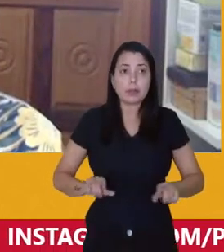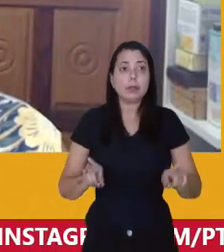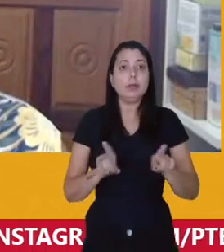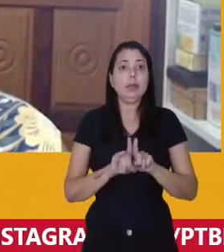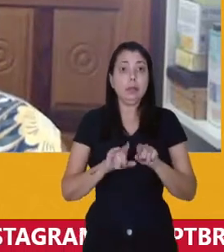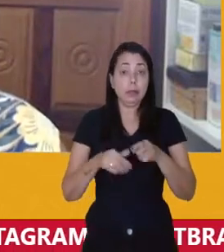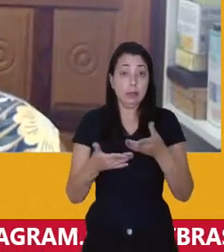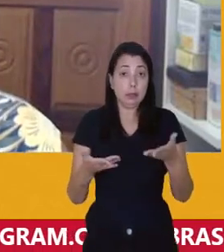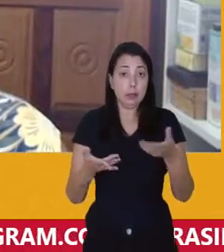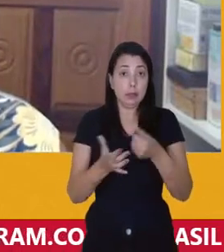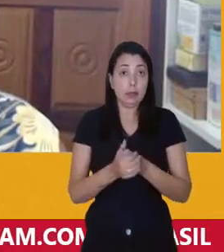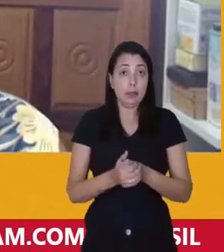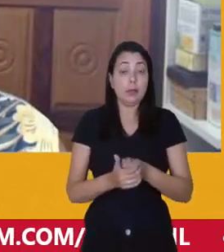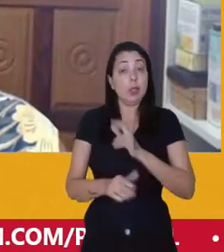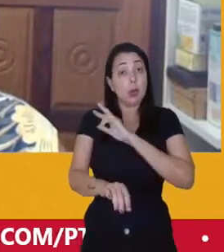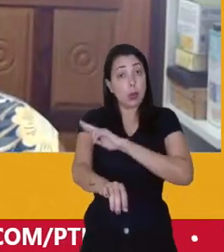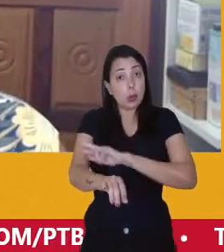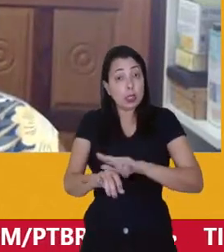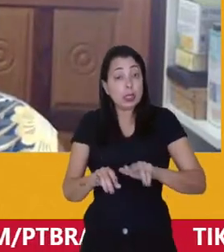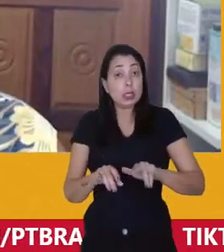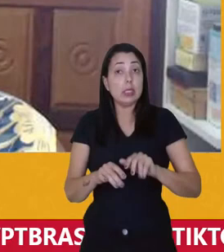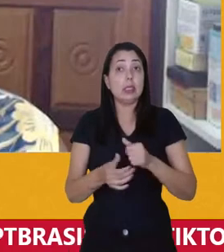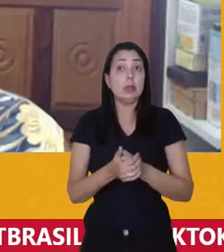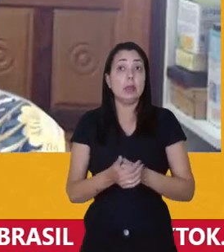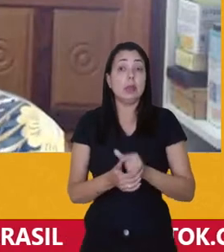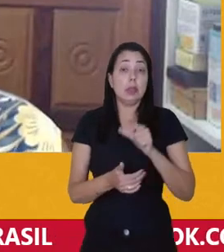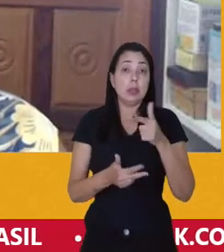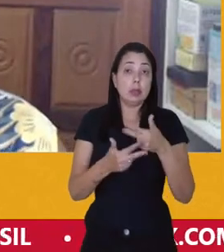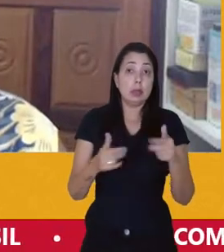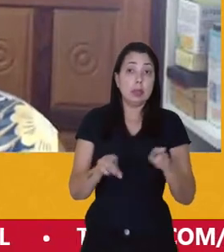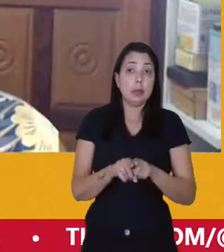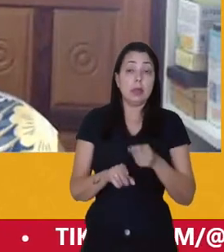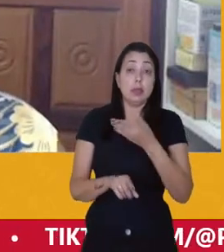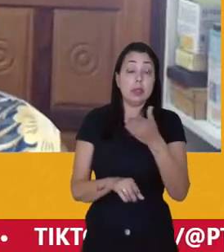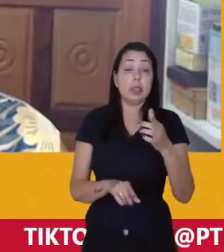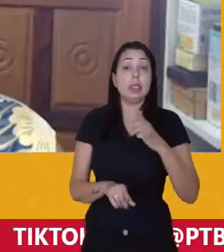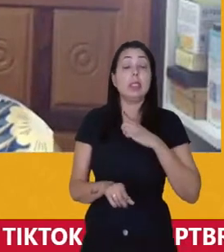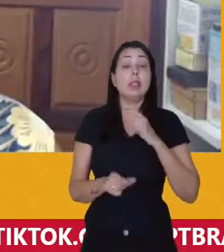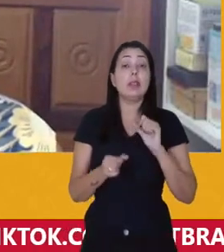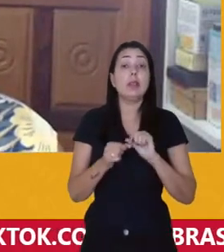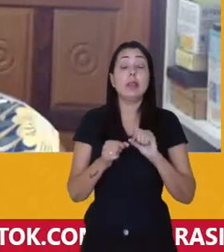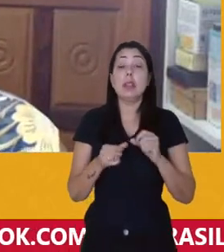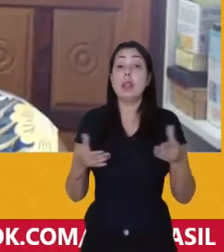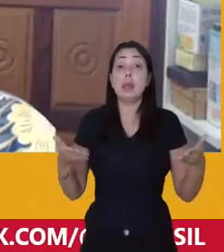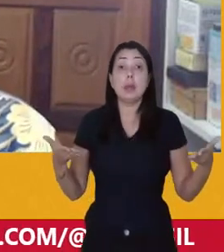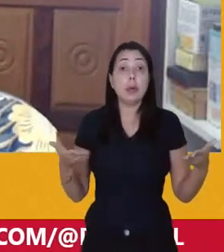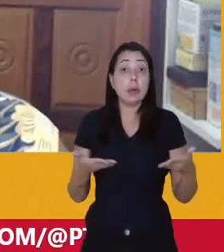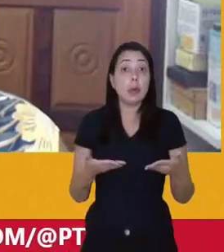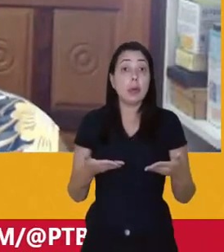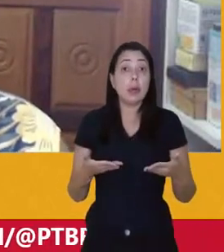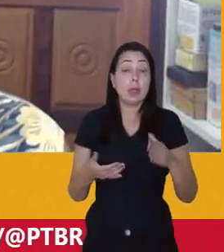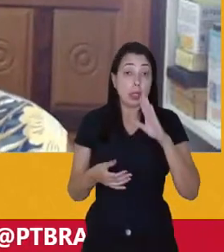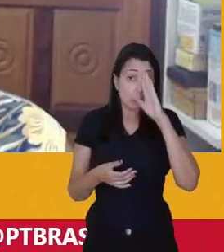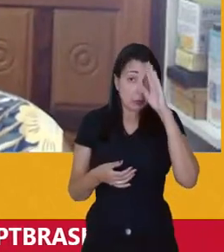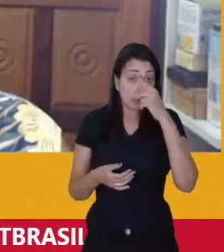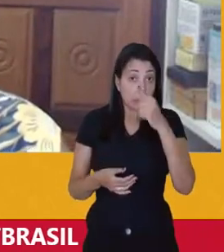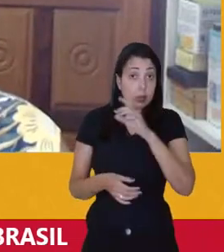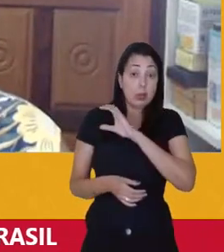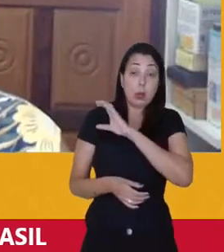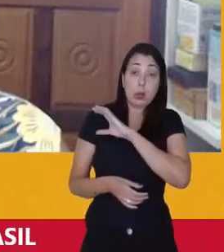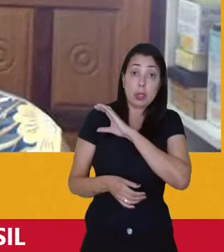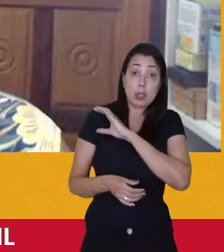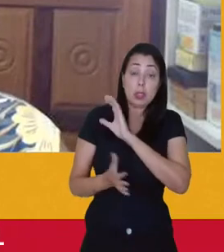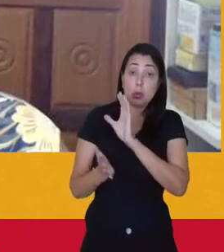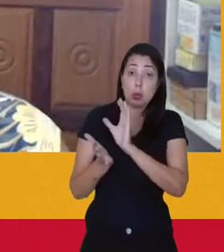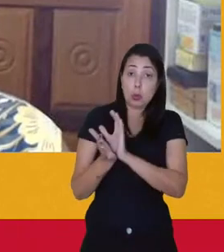elas sofrem com o racismo, elas sofrem com o adultocentrismo. Como que você tem conduzido isso, e principalmente você que tem coordenado esse